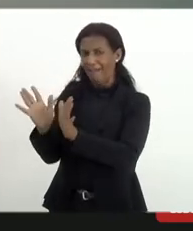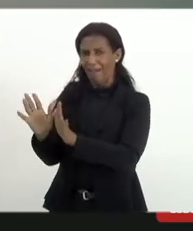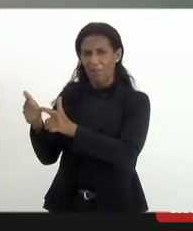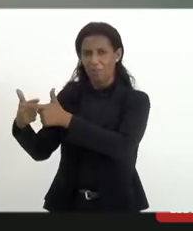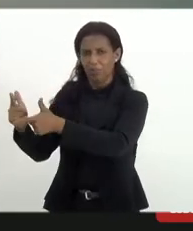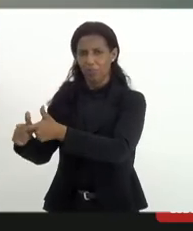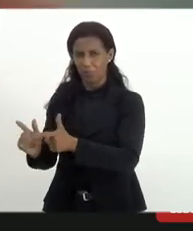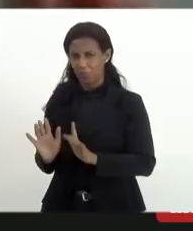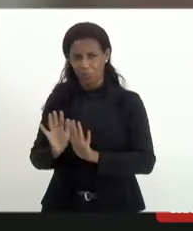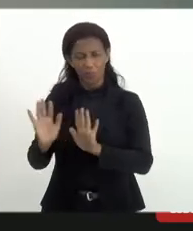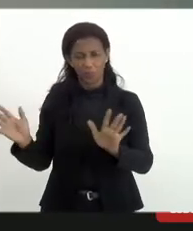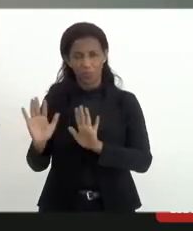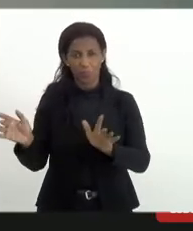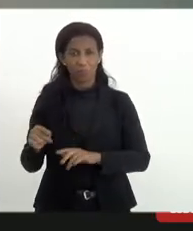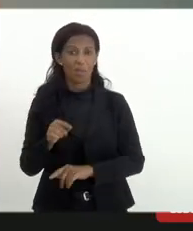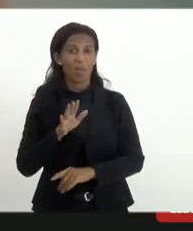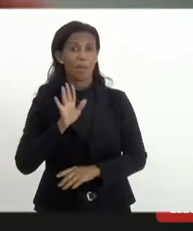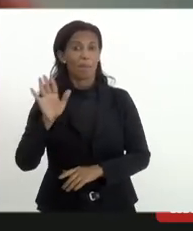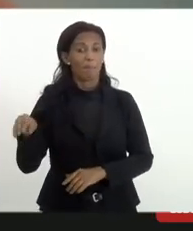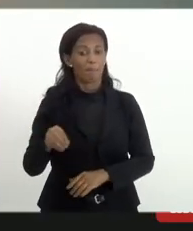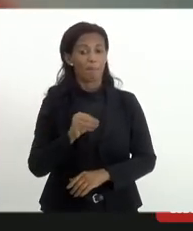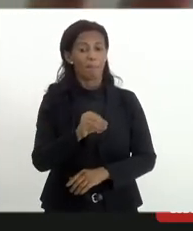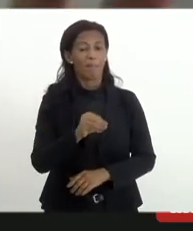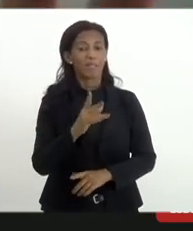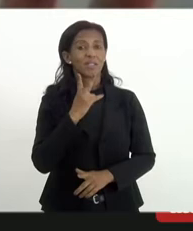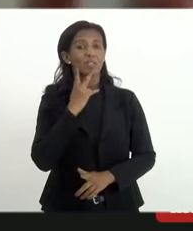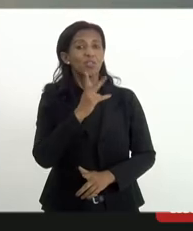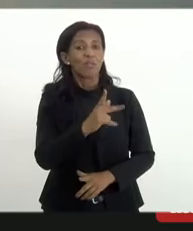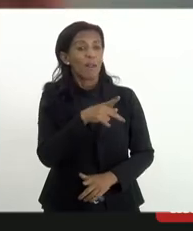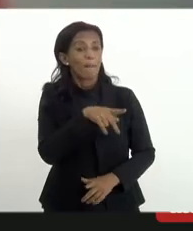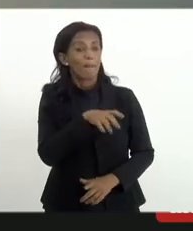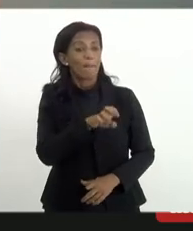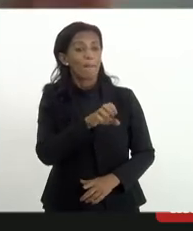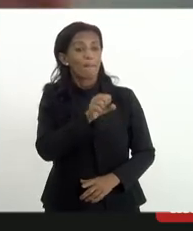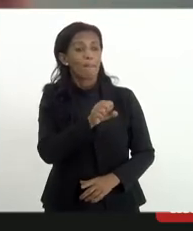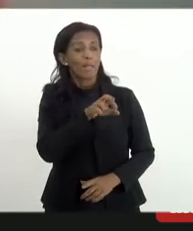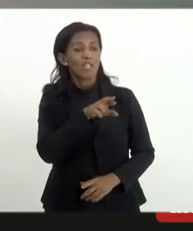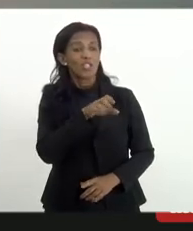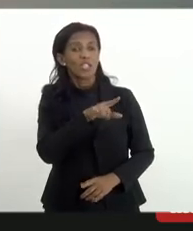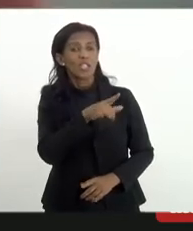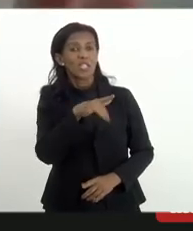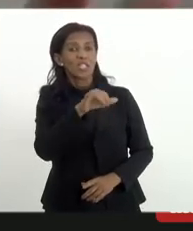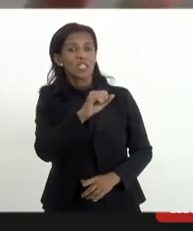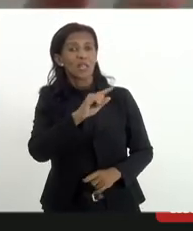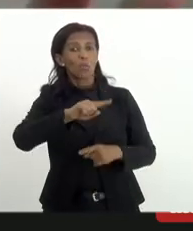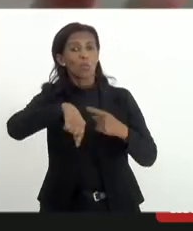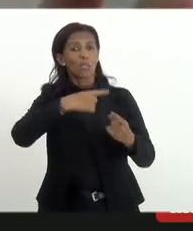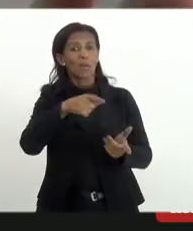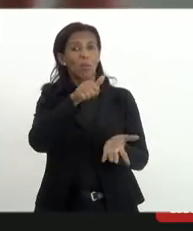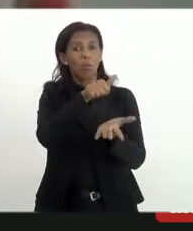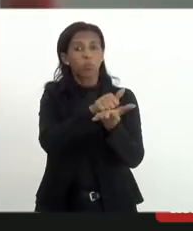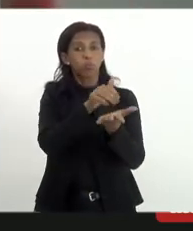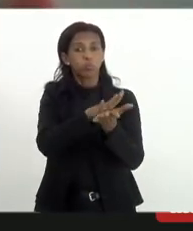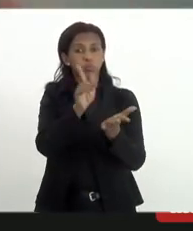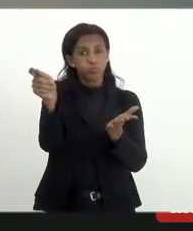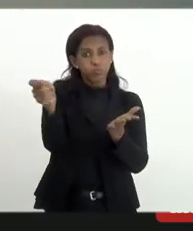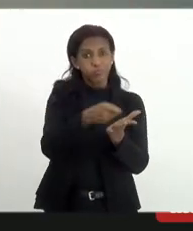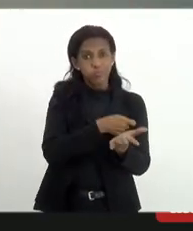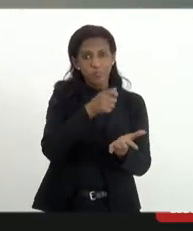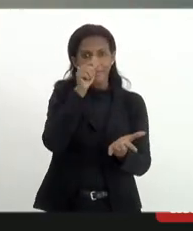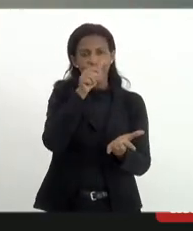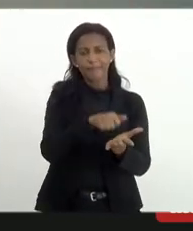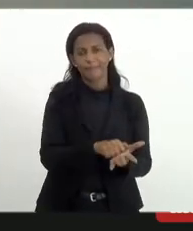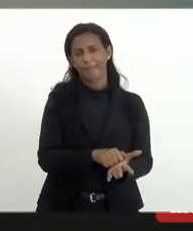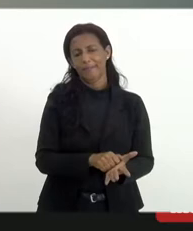E essa situação fica, a gente só fala de prescrição depois do auto de infração constituído. Então, assim,